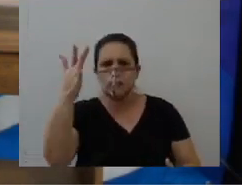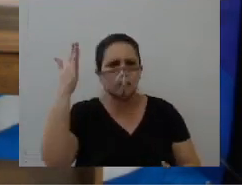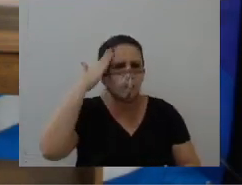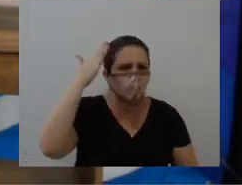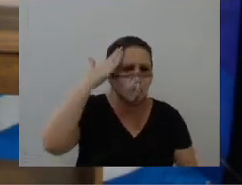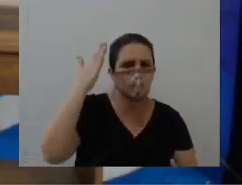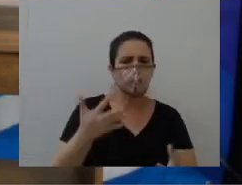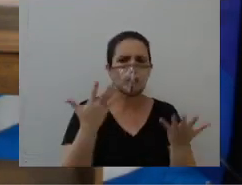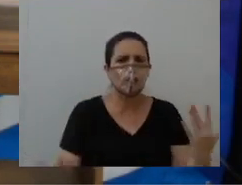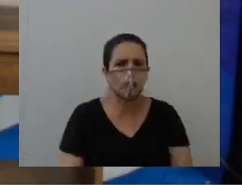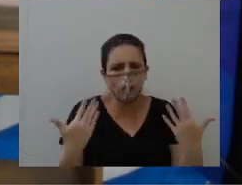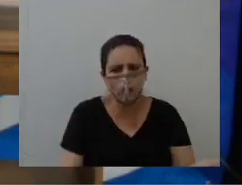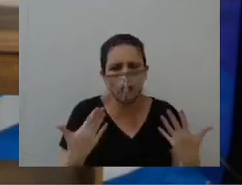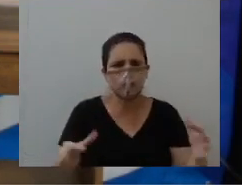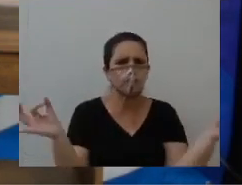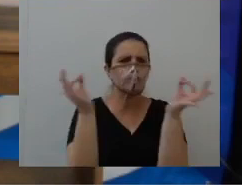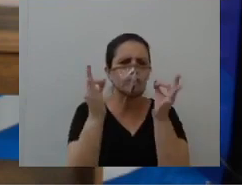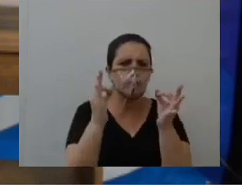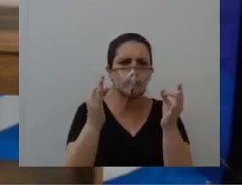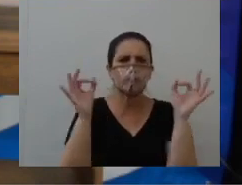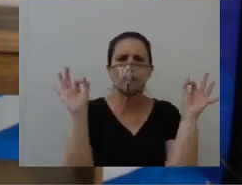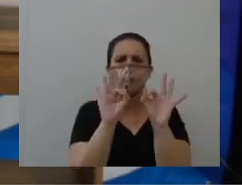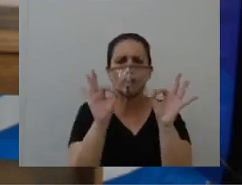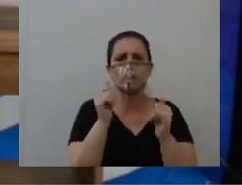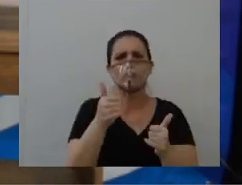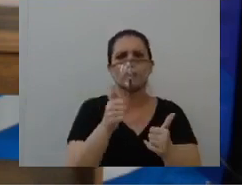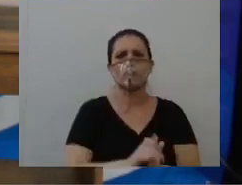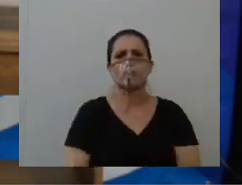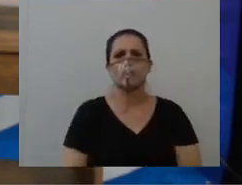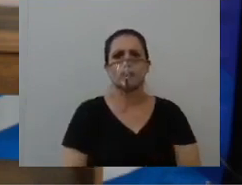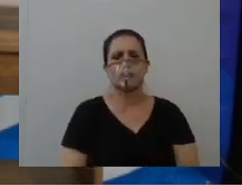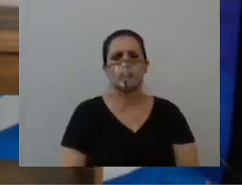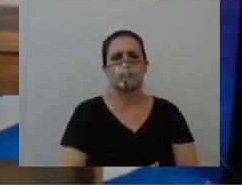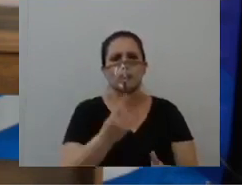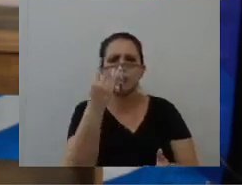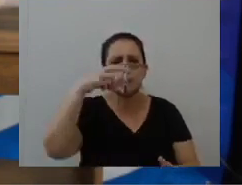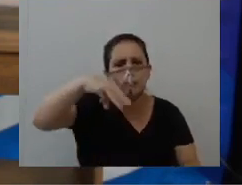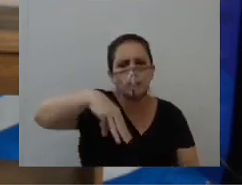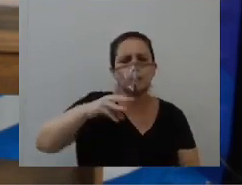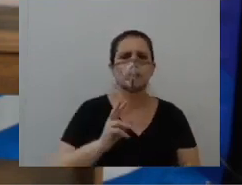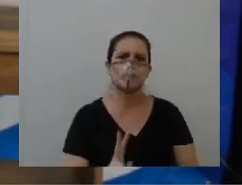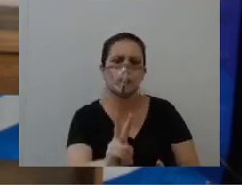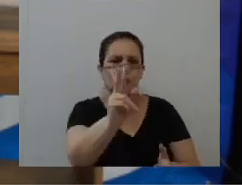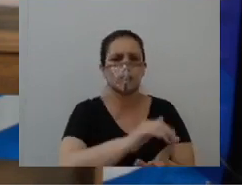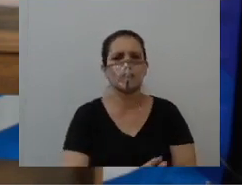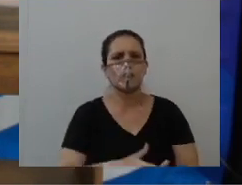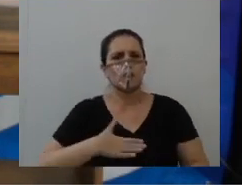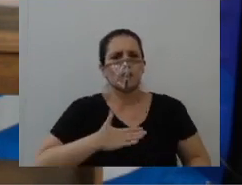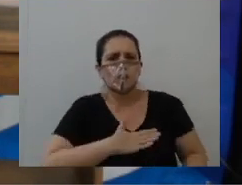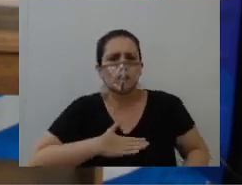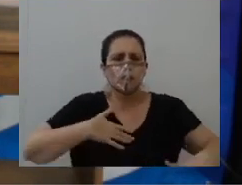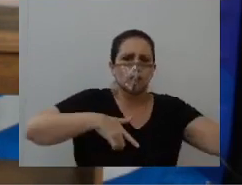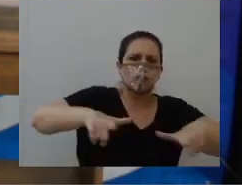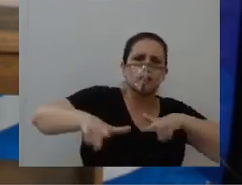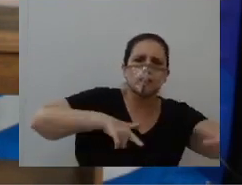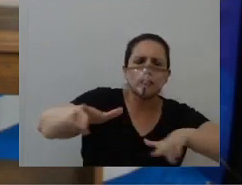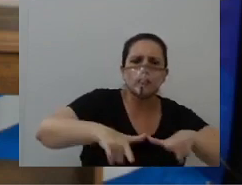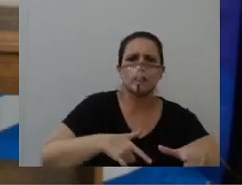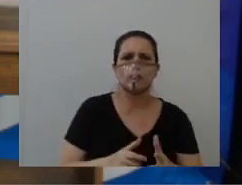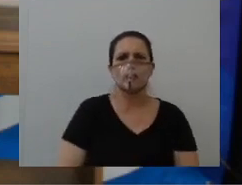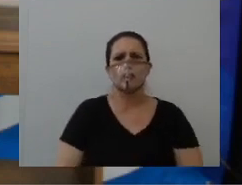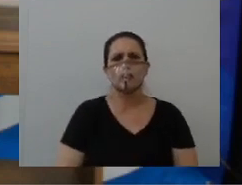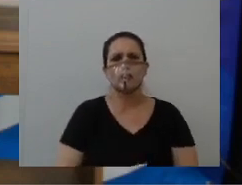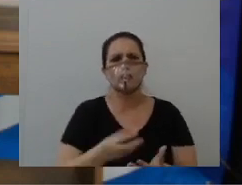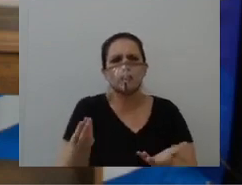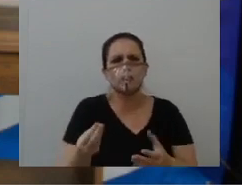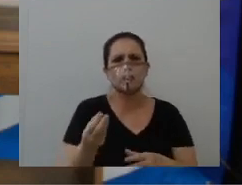e de uma leveza sensacional. E olha que eu tô mais cheinho. Só tem 1 minuto, vamos embora. Gosto muito de trabalhar estes conteúdos com os meus alunos e